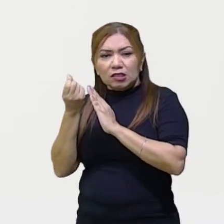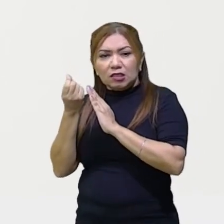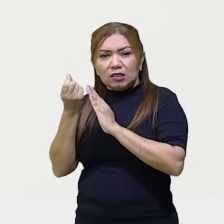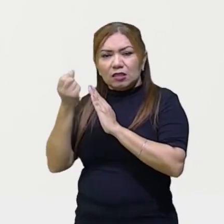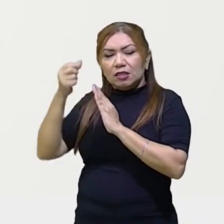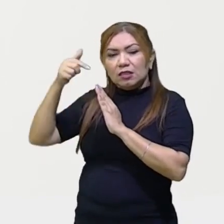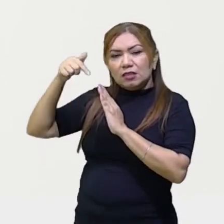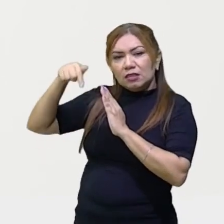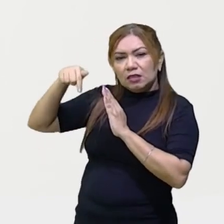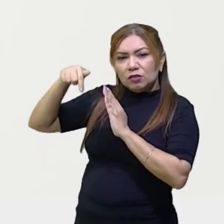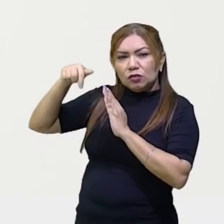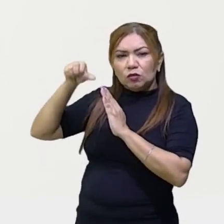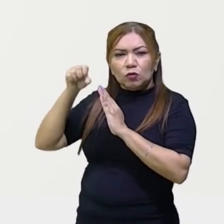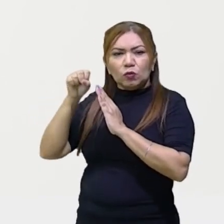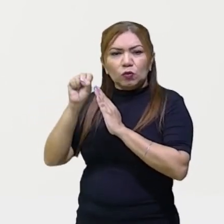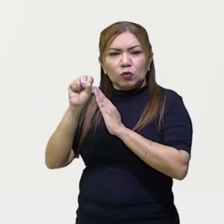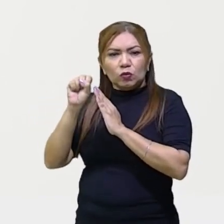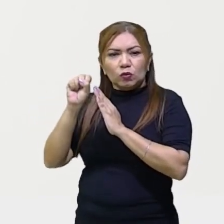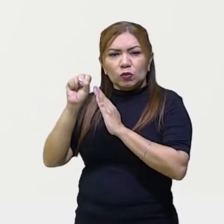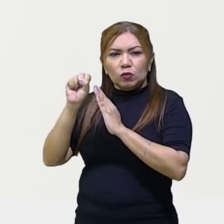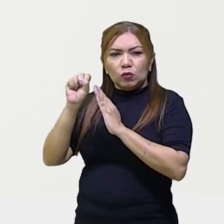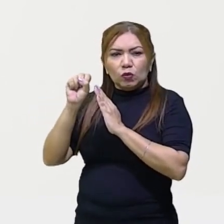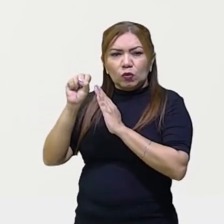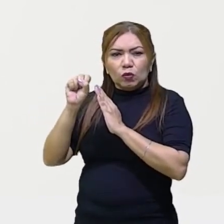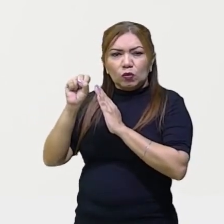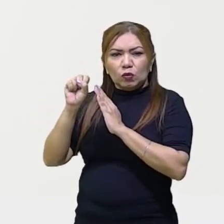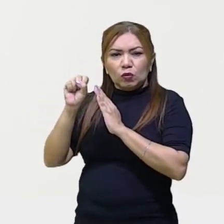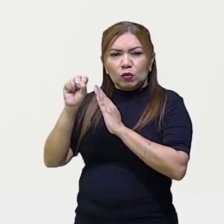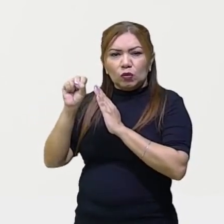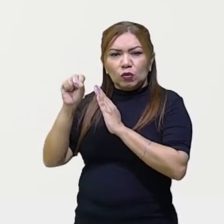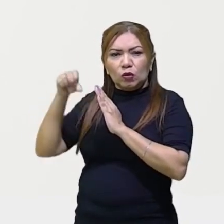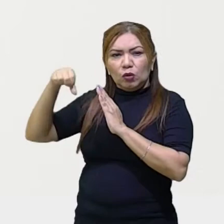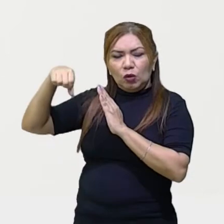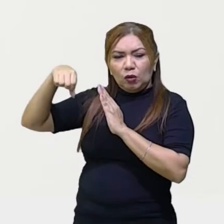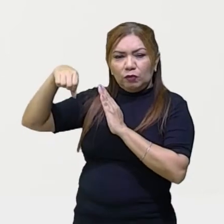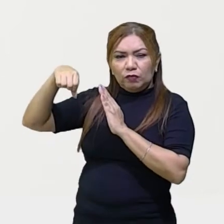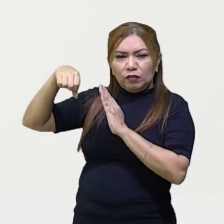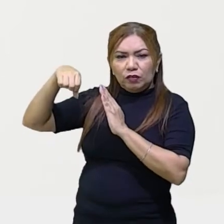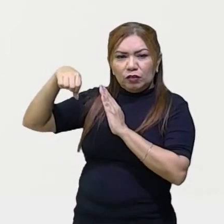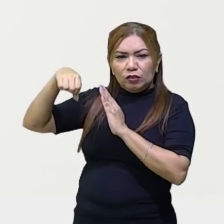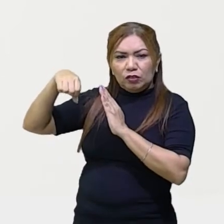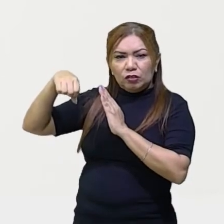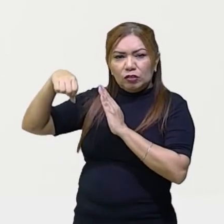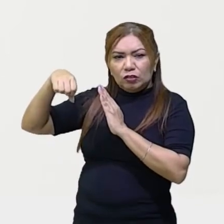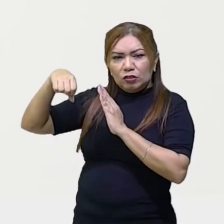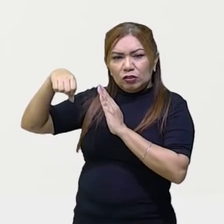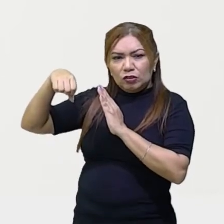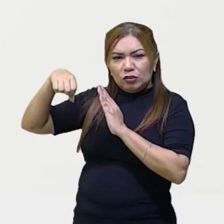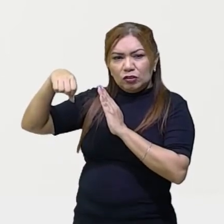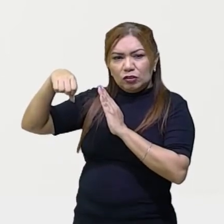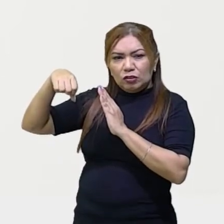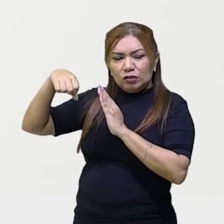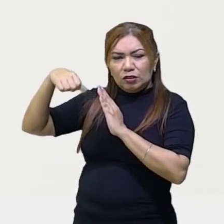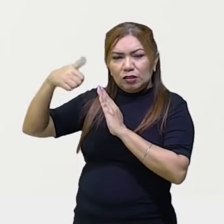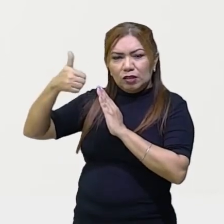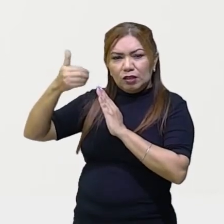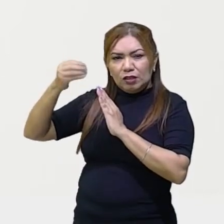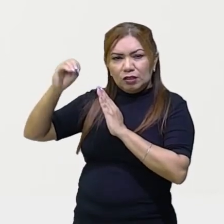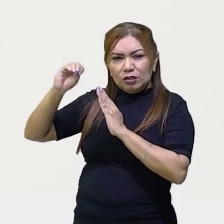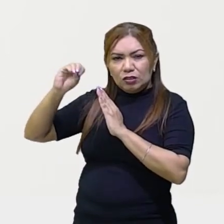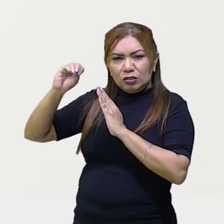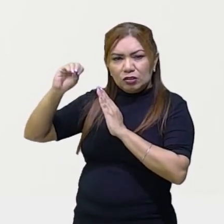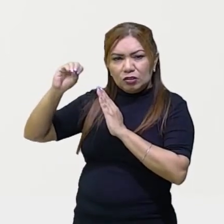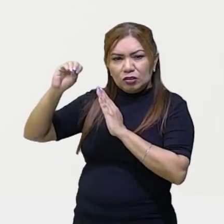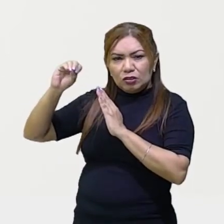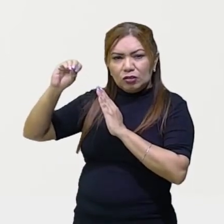sete oito eu tenho 9 eu tenho que ir Ben 10